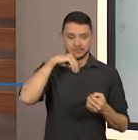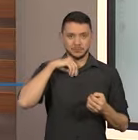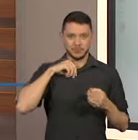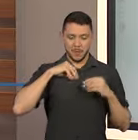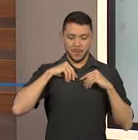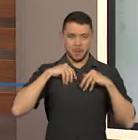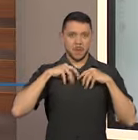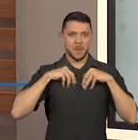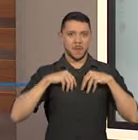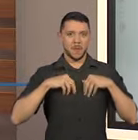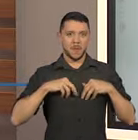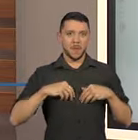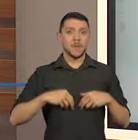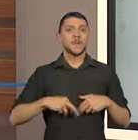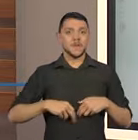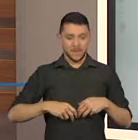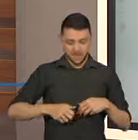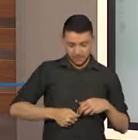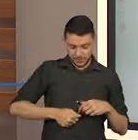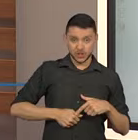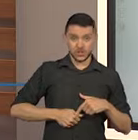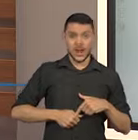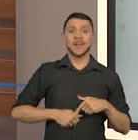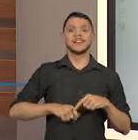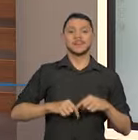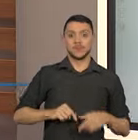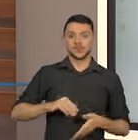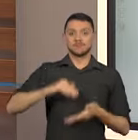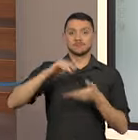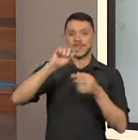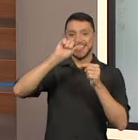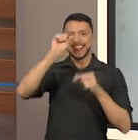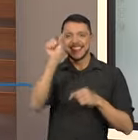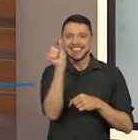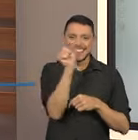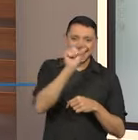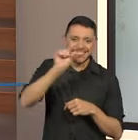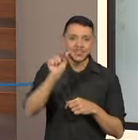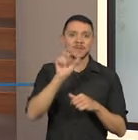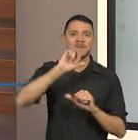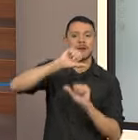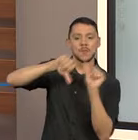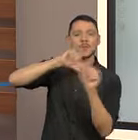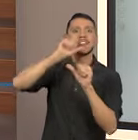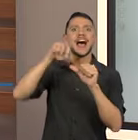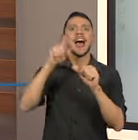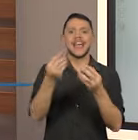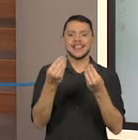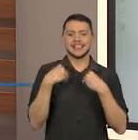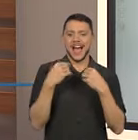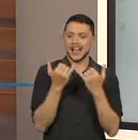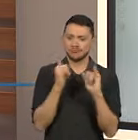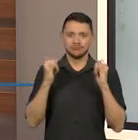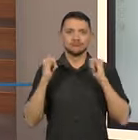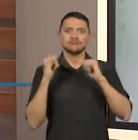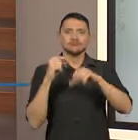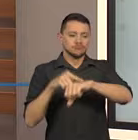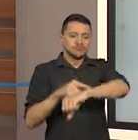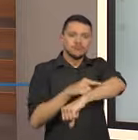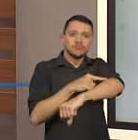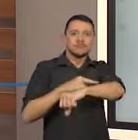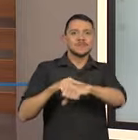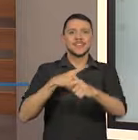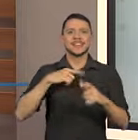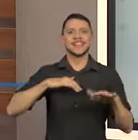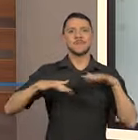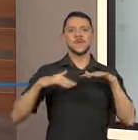ou pelo intestino, e de lá vai virar energia para as nossas células. Como assim células, pro? Pro sangue. A vitamina